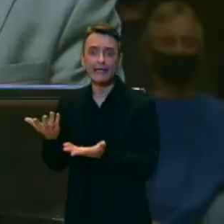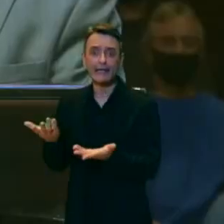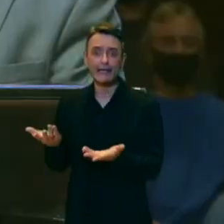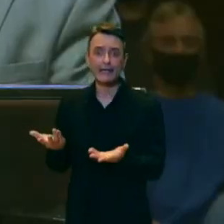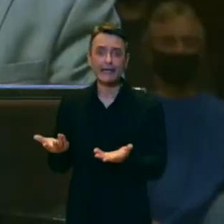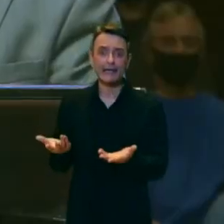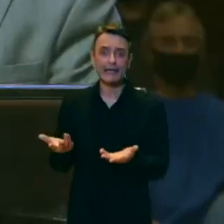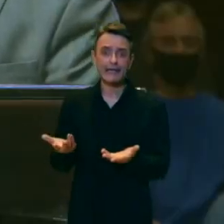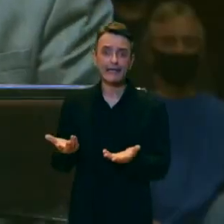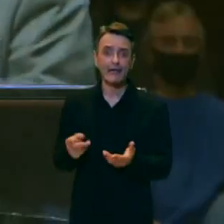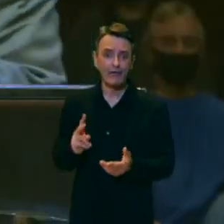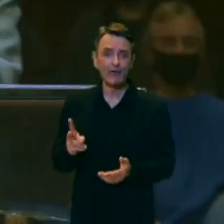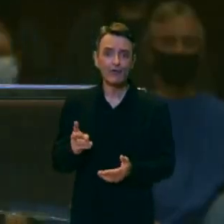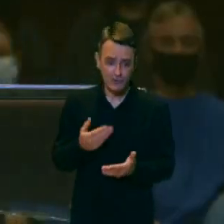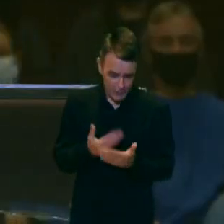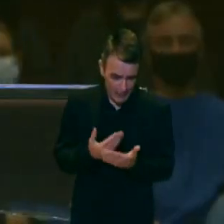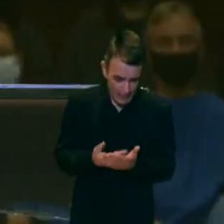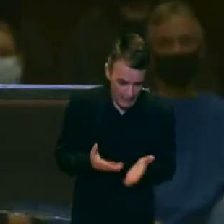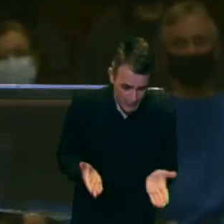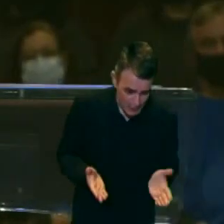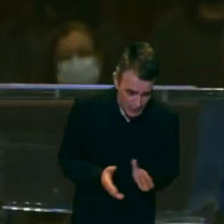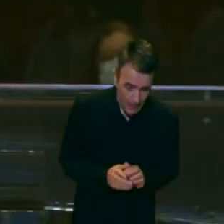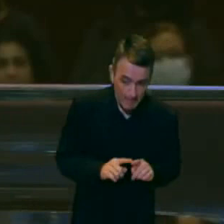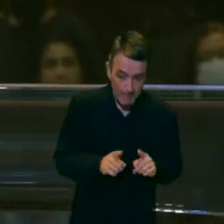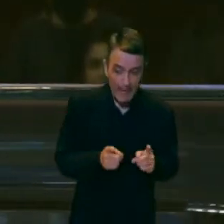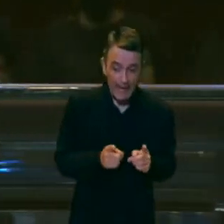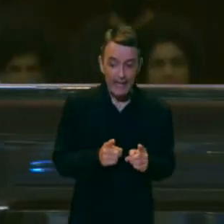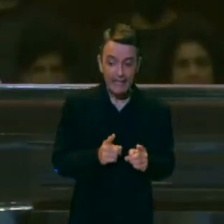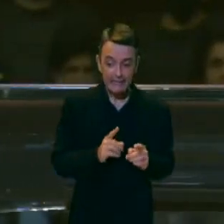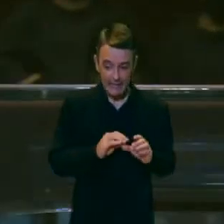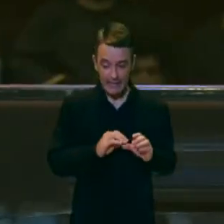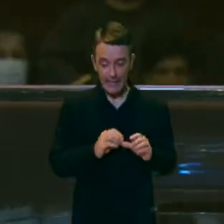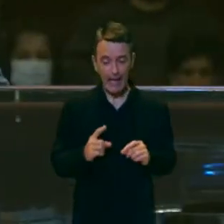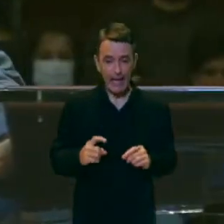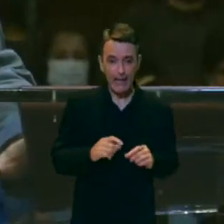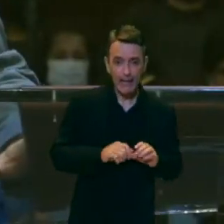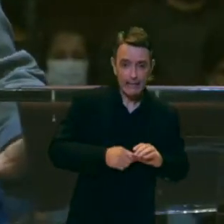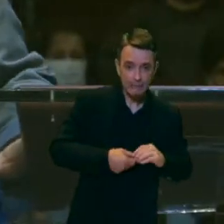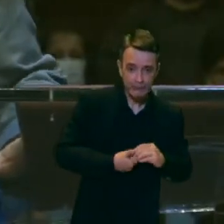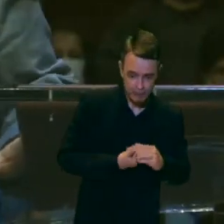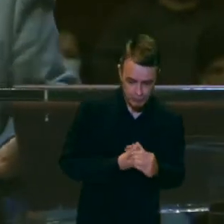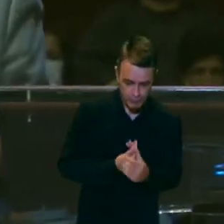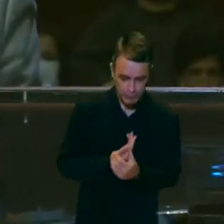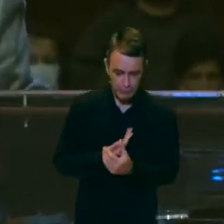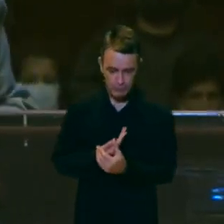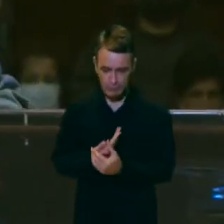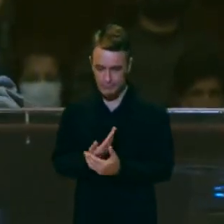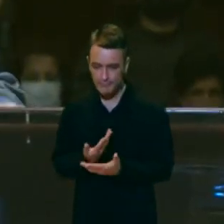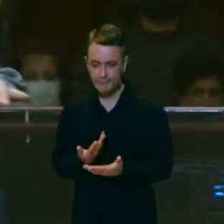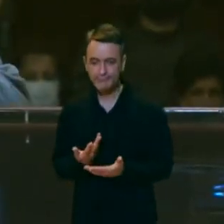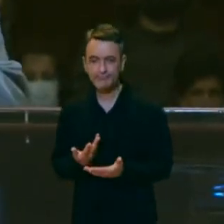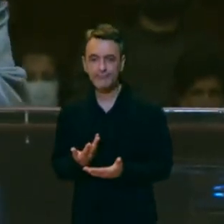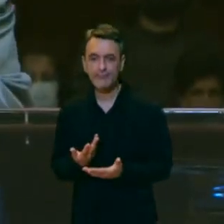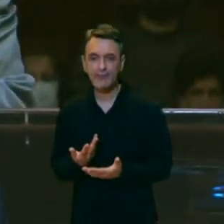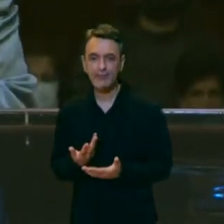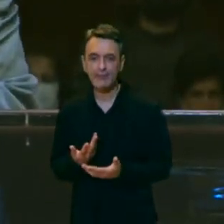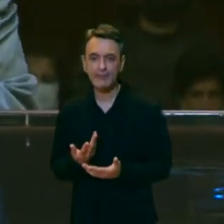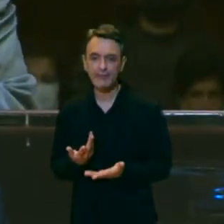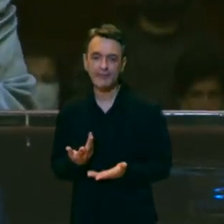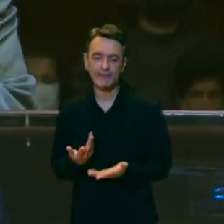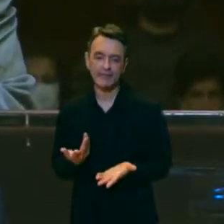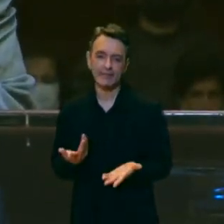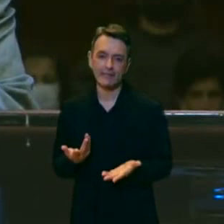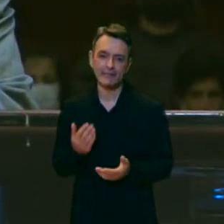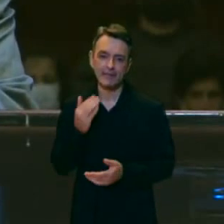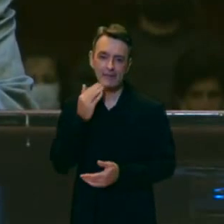meu estudo. Mas quando a lagarta saiu, e de fato ela saiu mais fácil, ela saiu